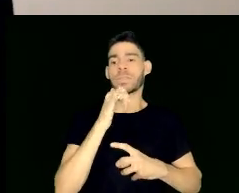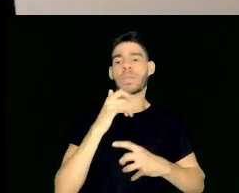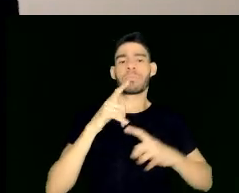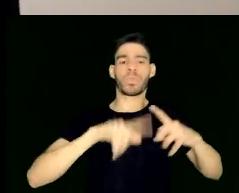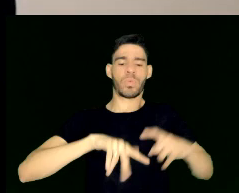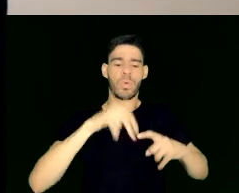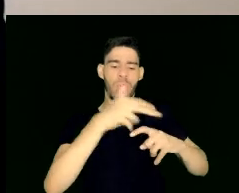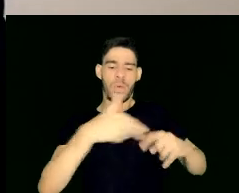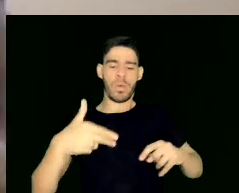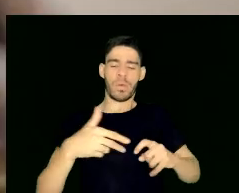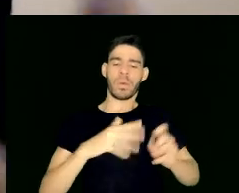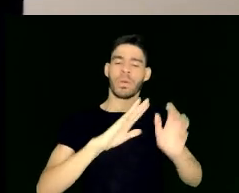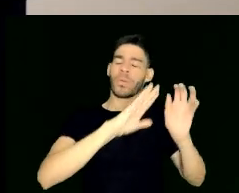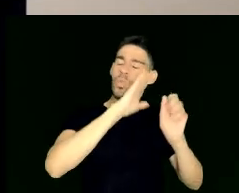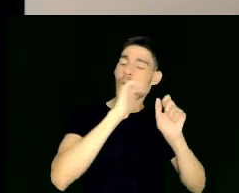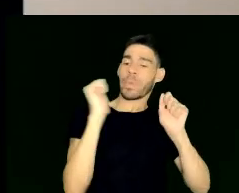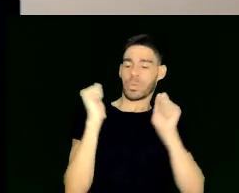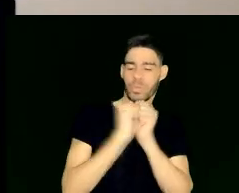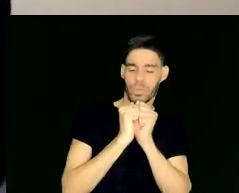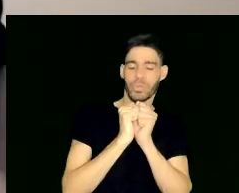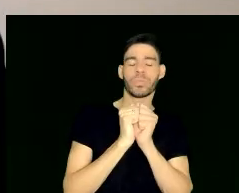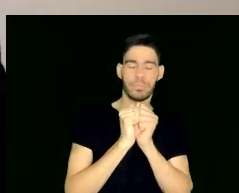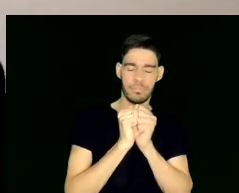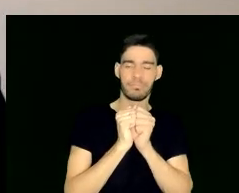os utensílios, dormem juntos.